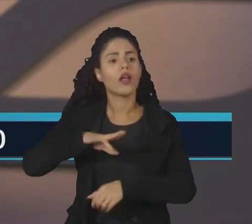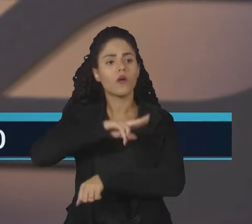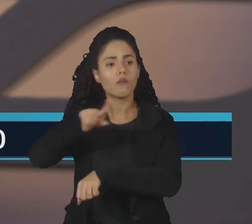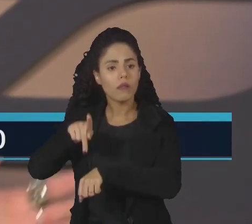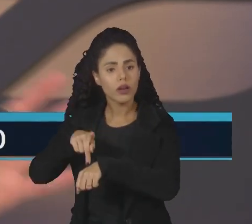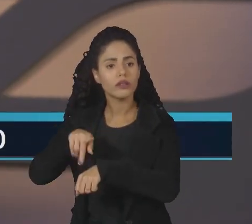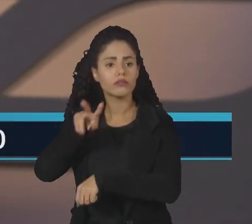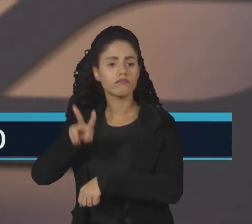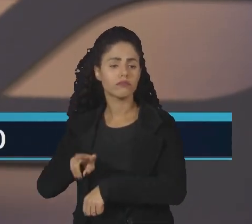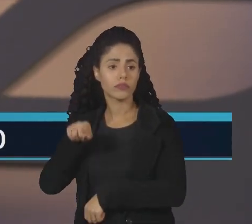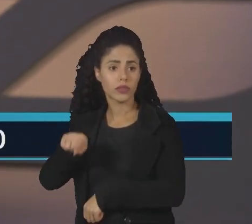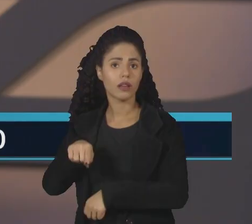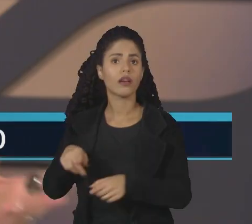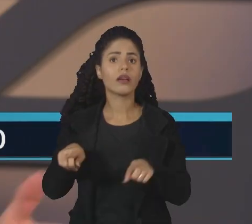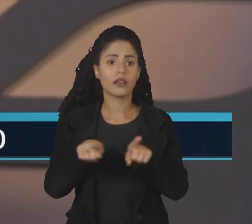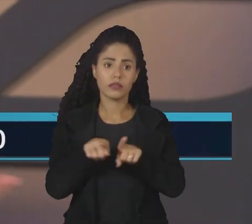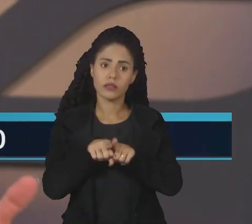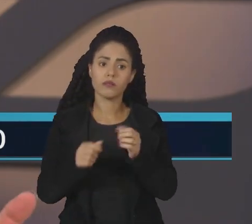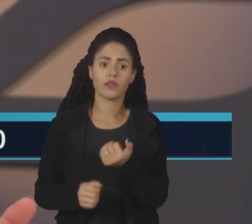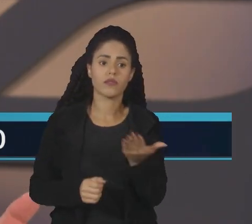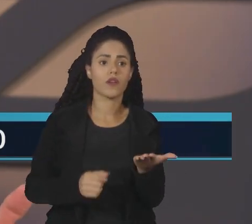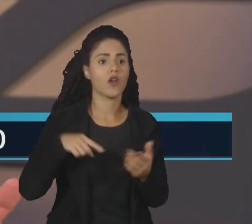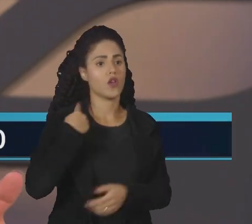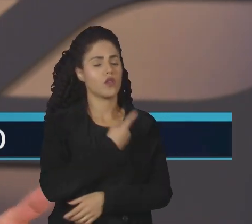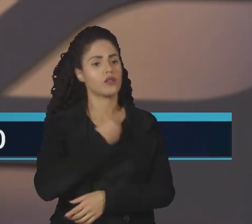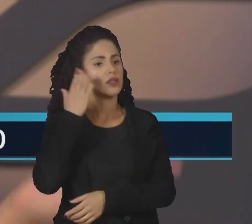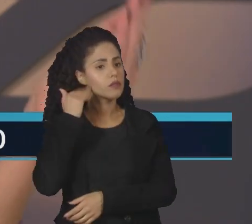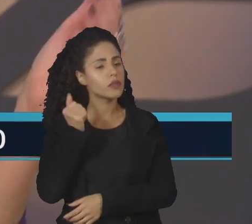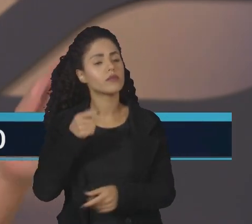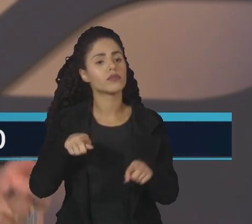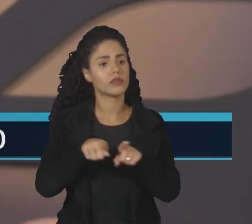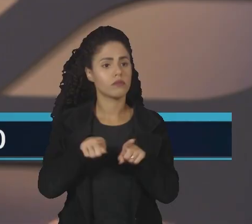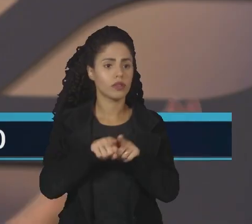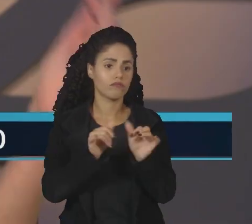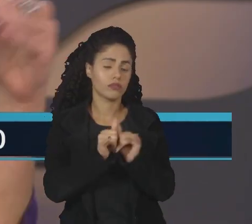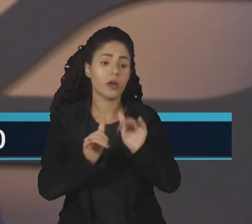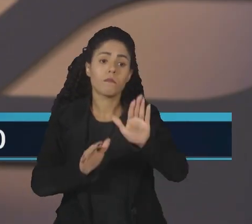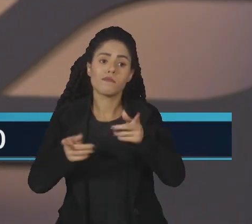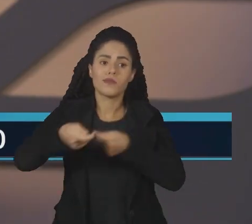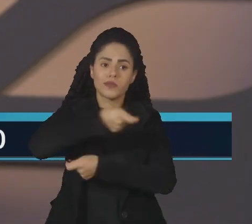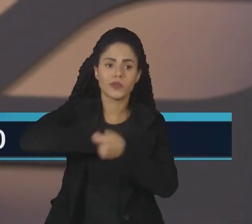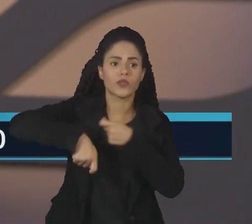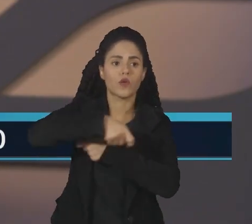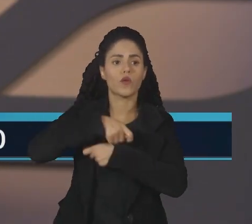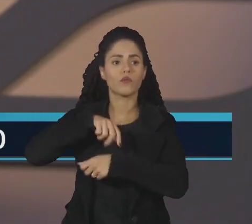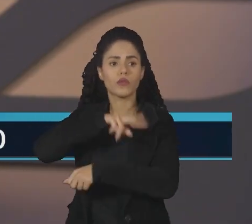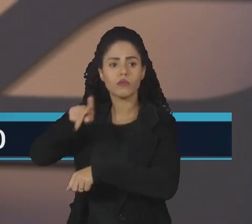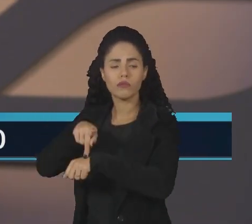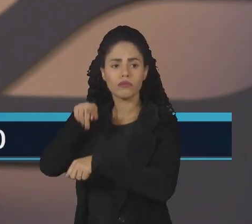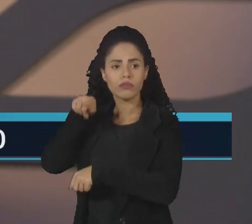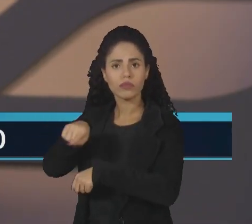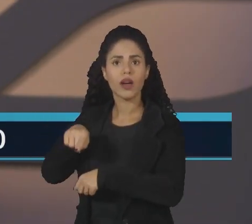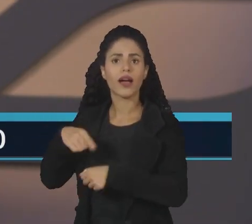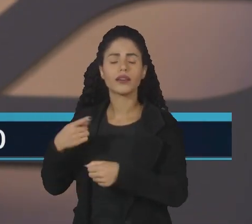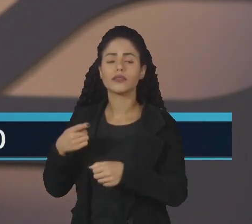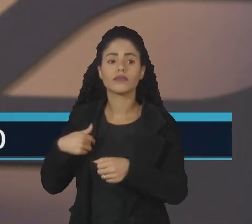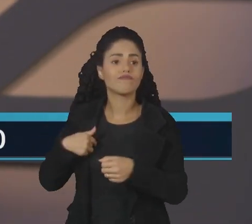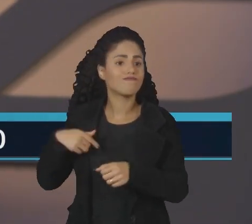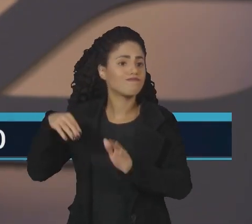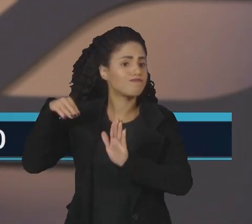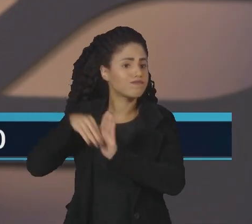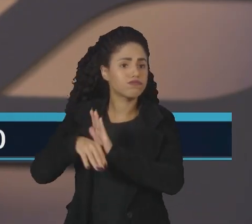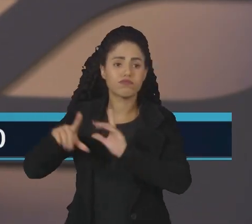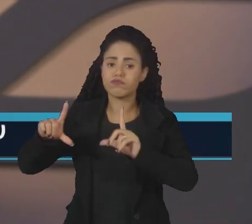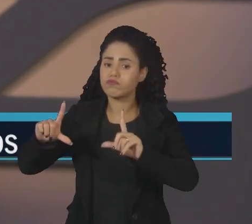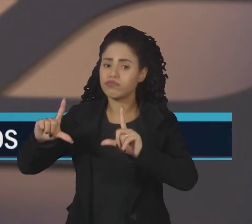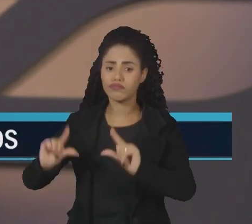colocado ali e do outro lado que os Estados Unidos faz a sanção econômica. Agora, economicamente, o país já atingiu um ponto muito baixo mesmo